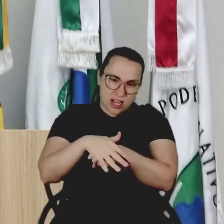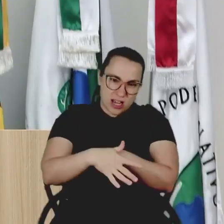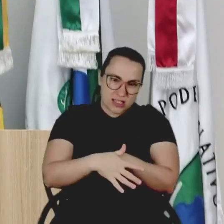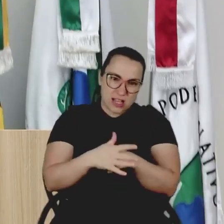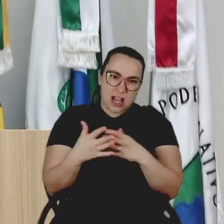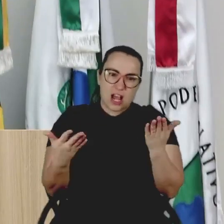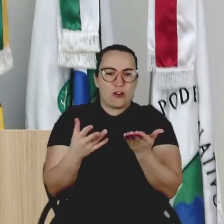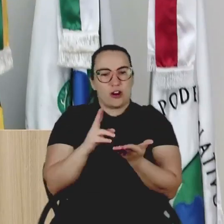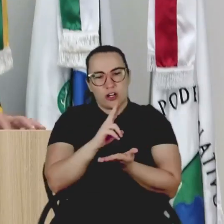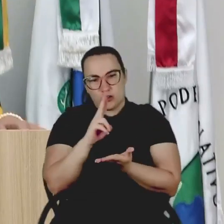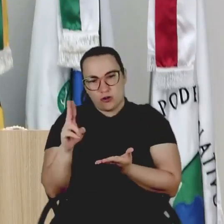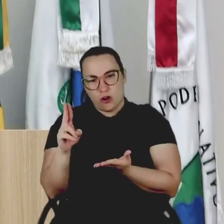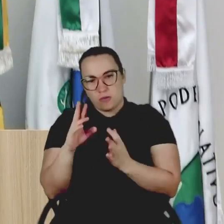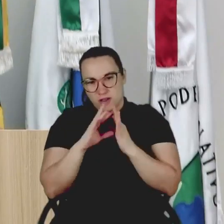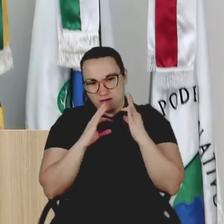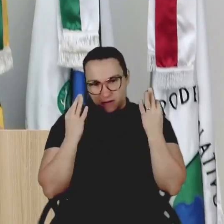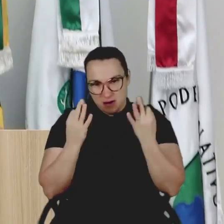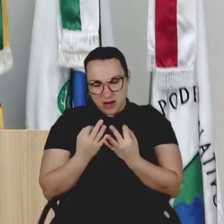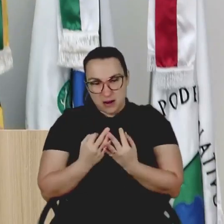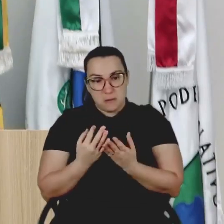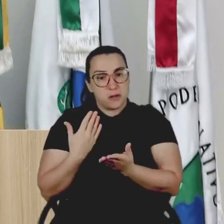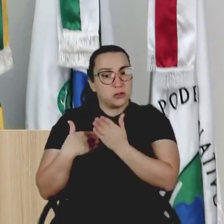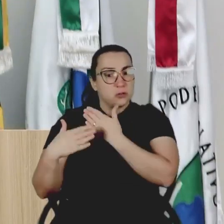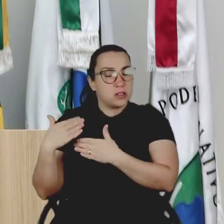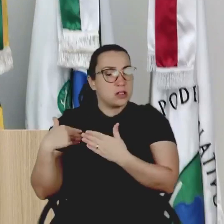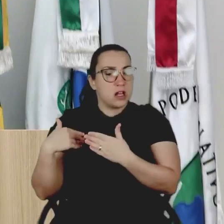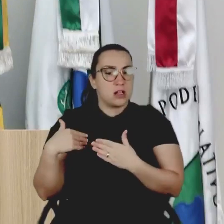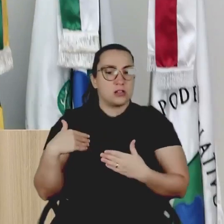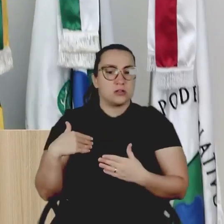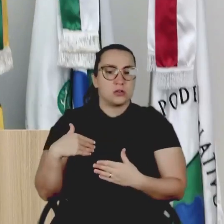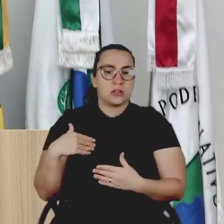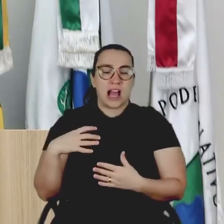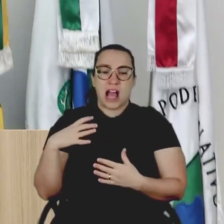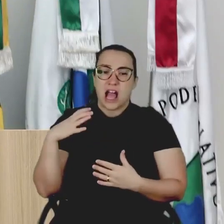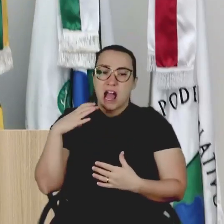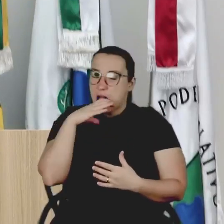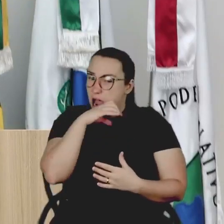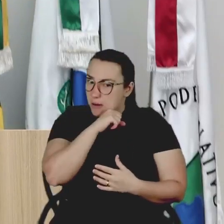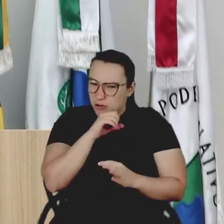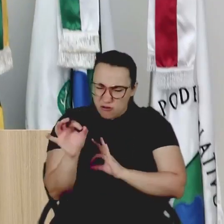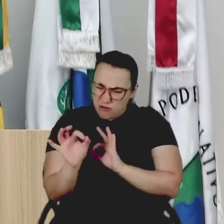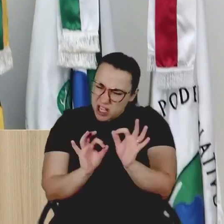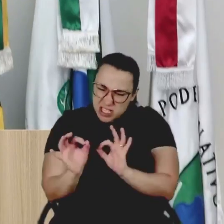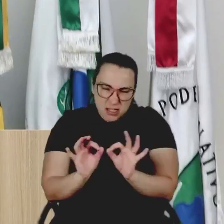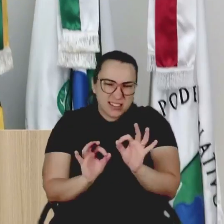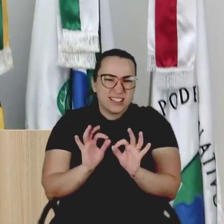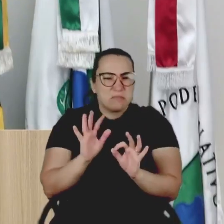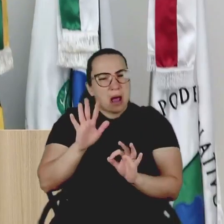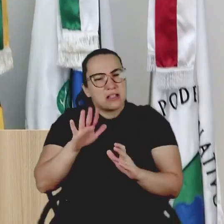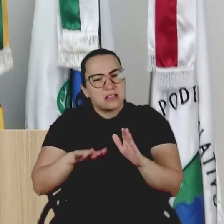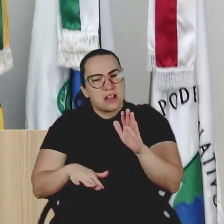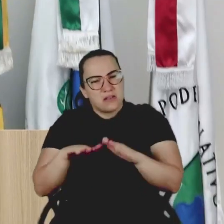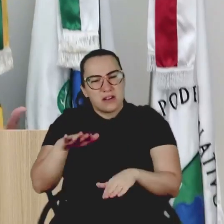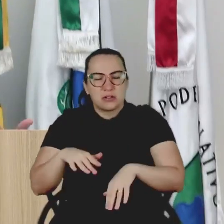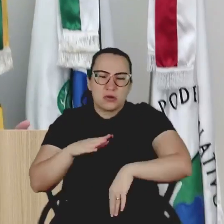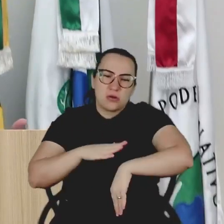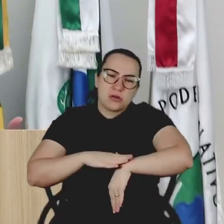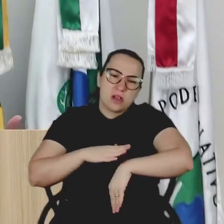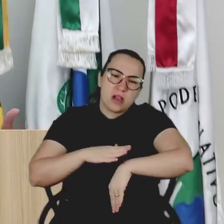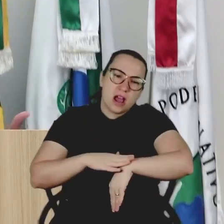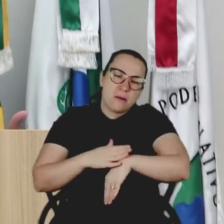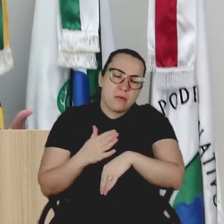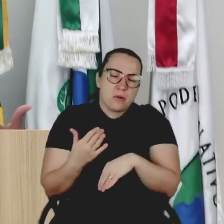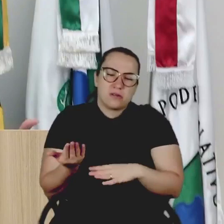família. Porém, na ocasião, era algo muito rápido a se fazer e talvez não teríamos